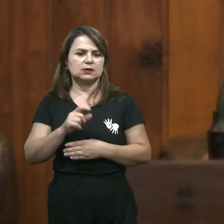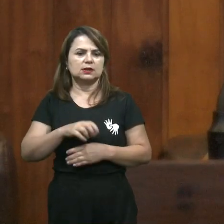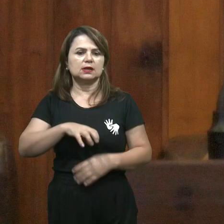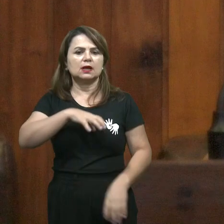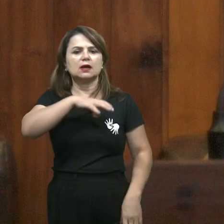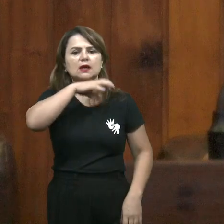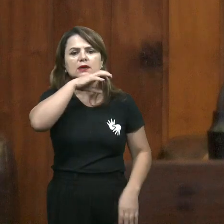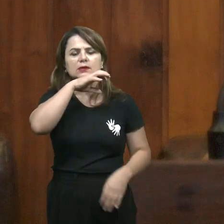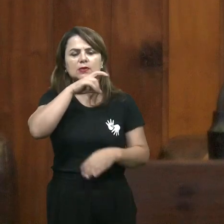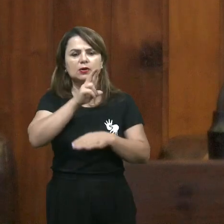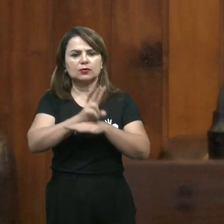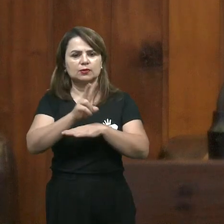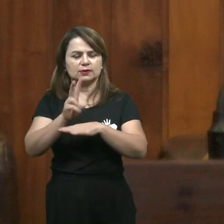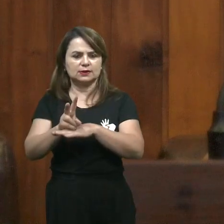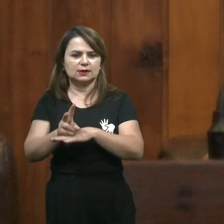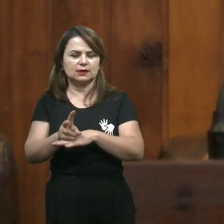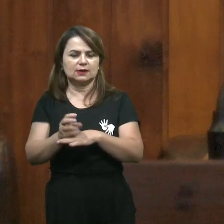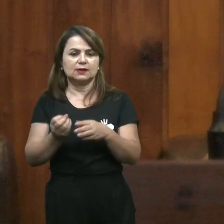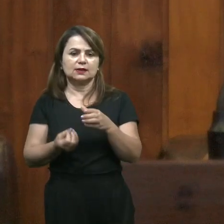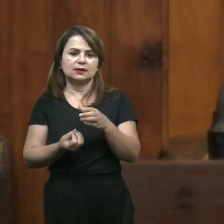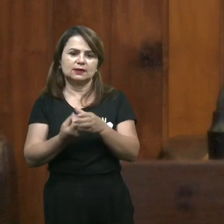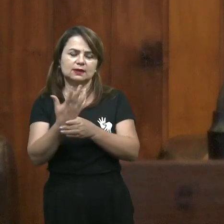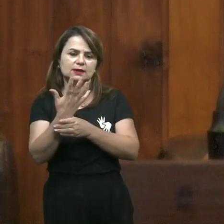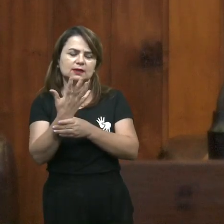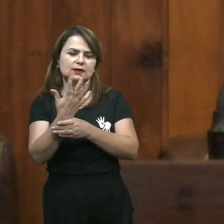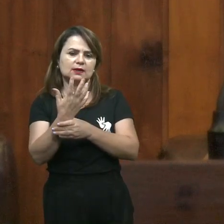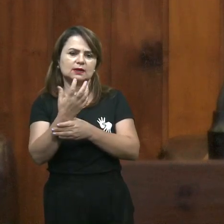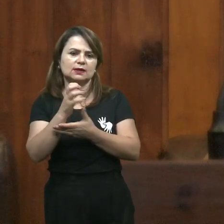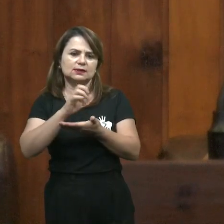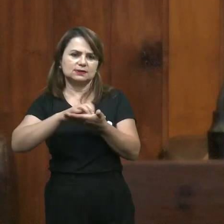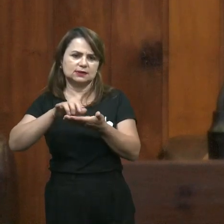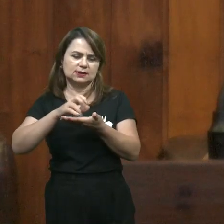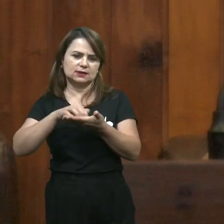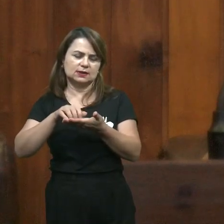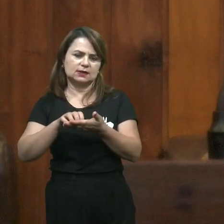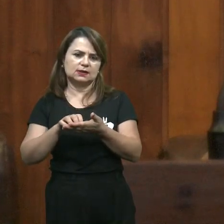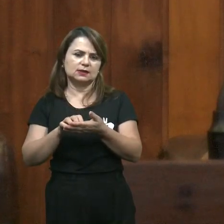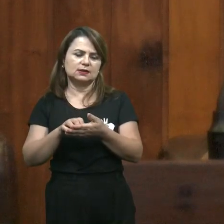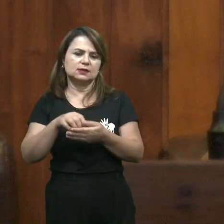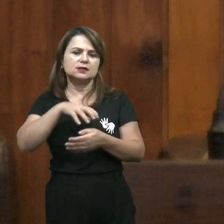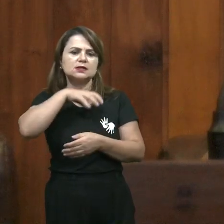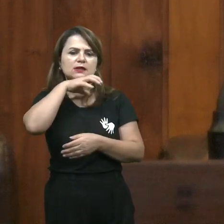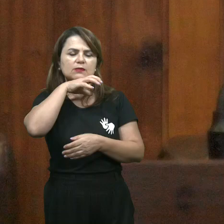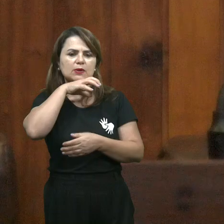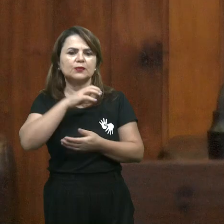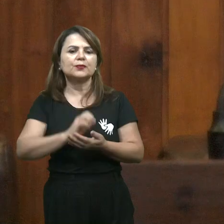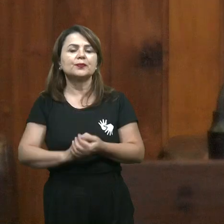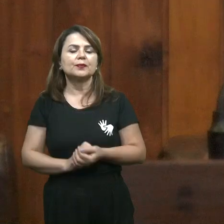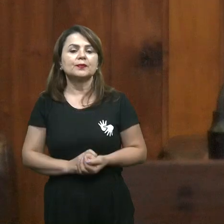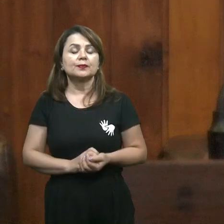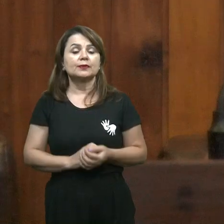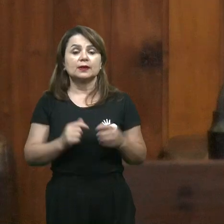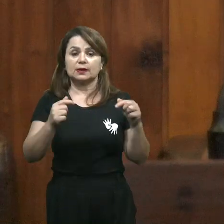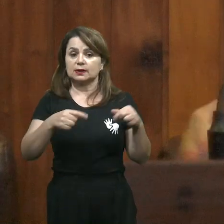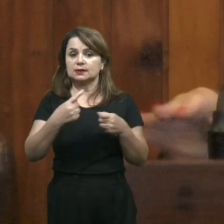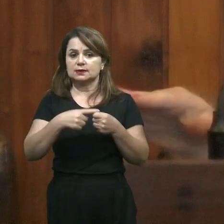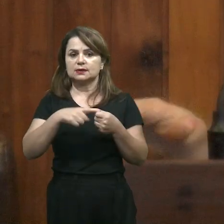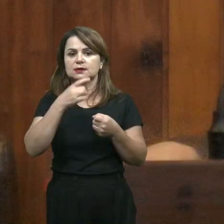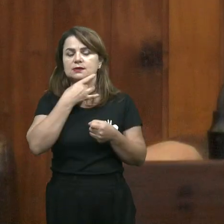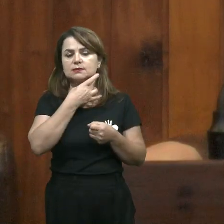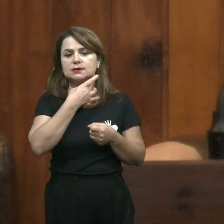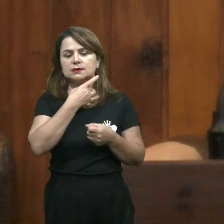para que a Secretaria do Bem-Estar Animal seja criada em nossa cidade. Aqui eu faço um parênteses,